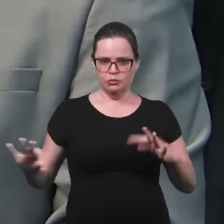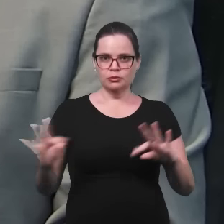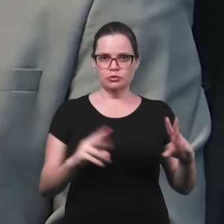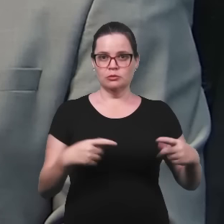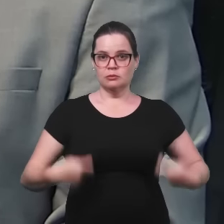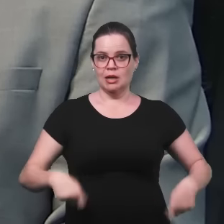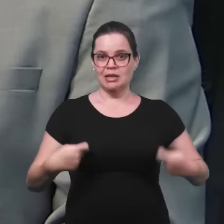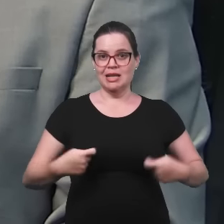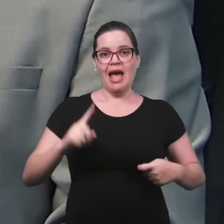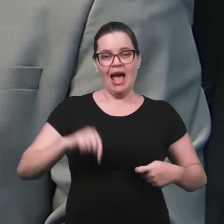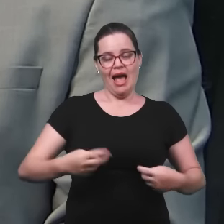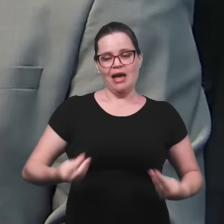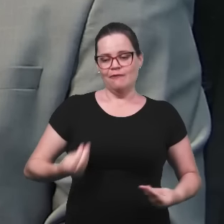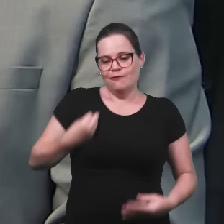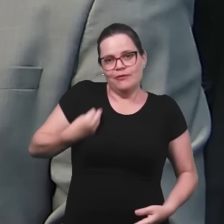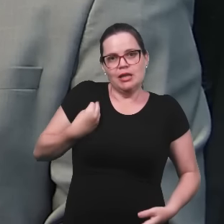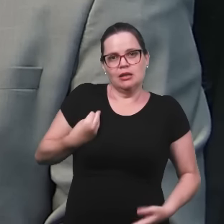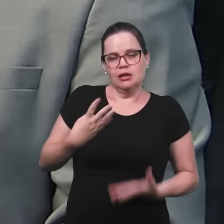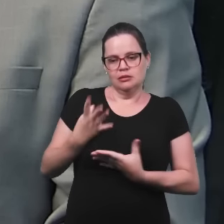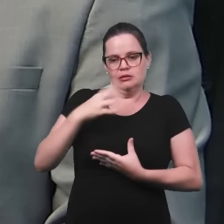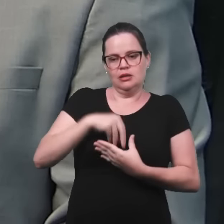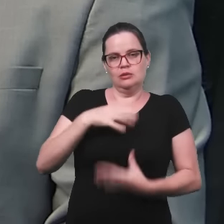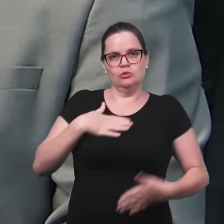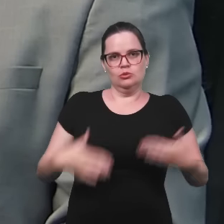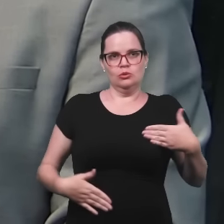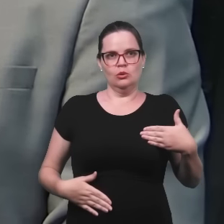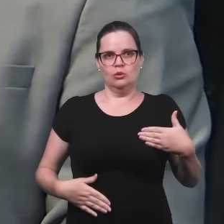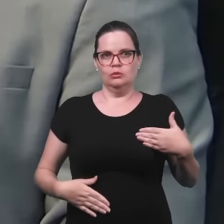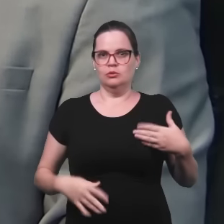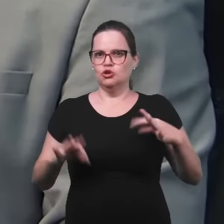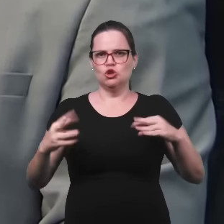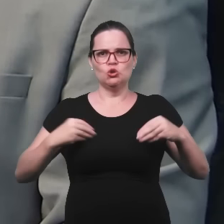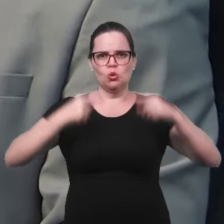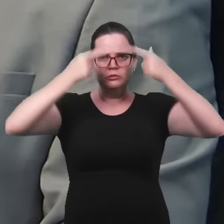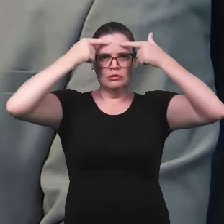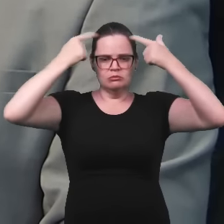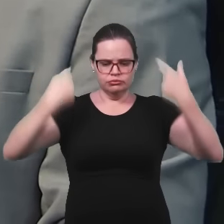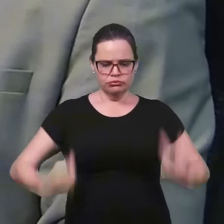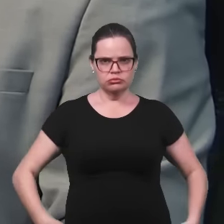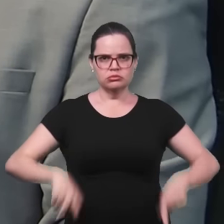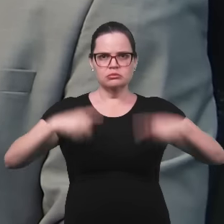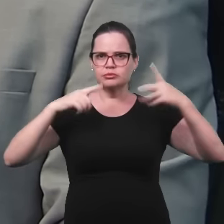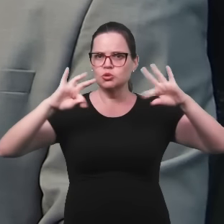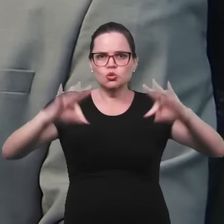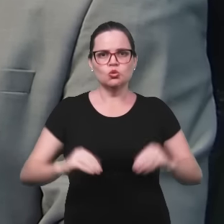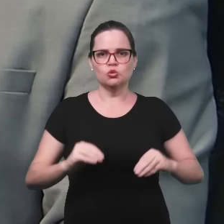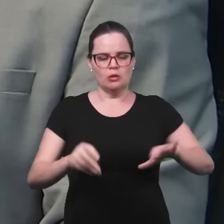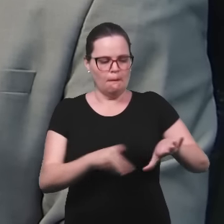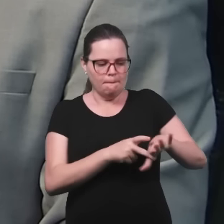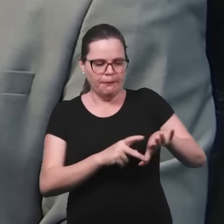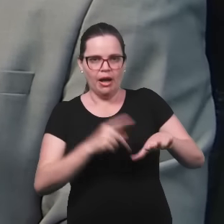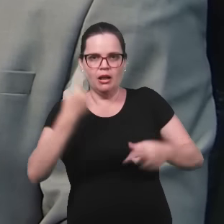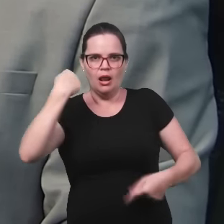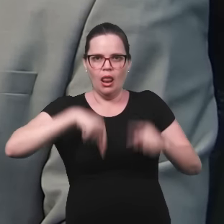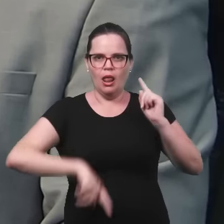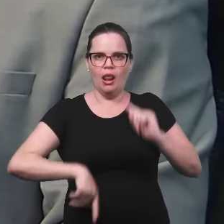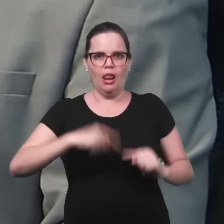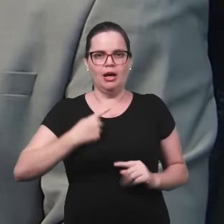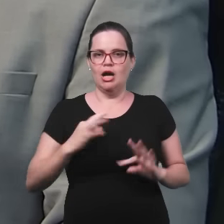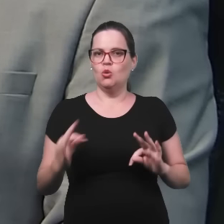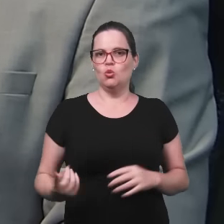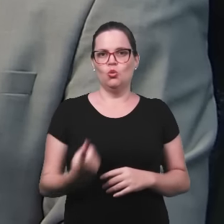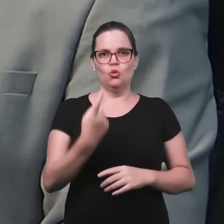É o que circula em todos os pontos do corpo, nos menores, todos. Só o sangue que circula. Então, é